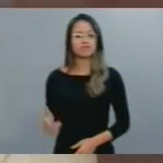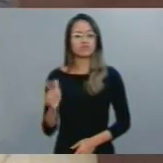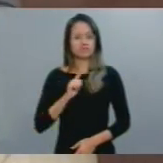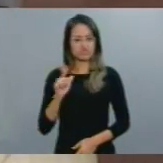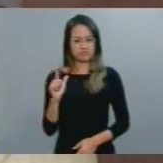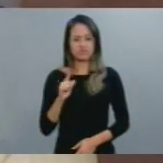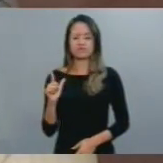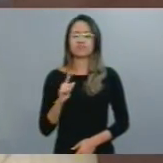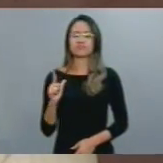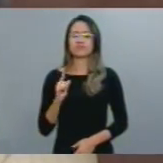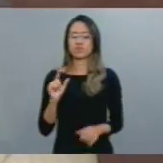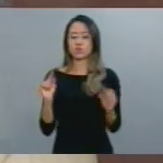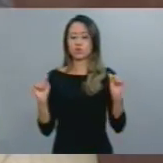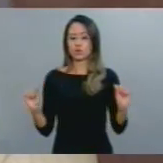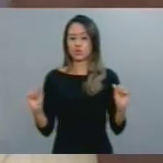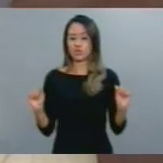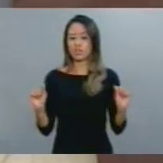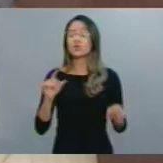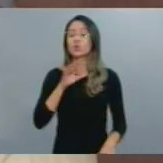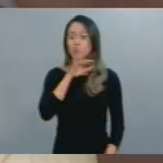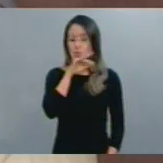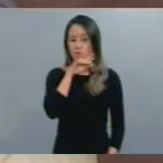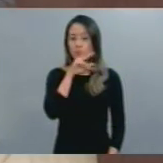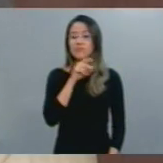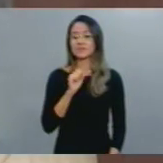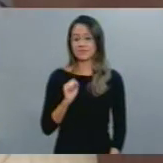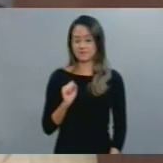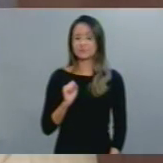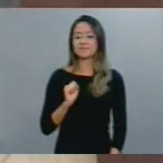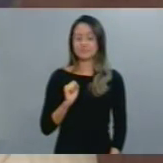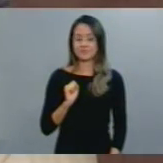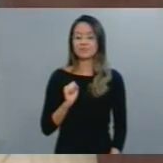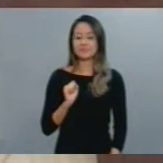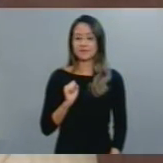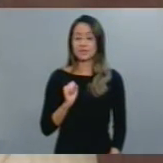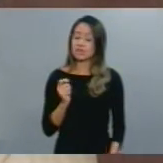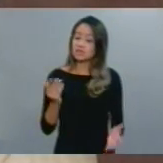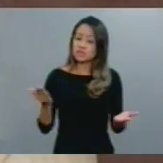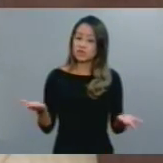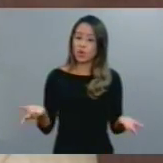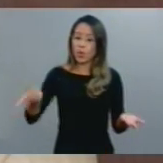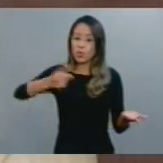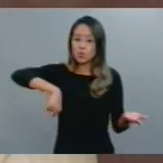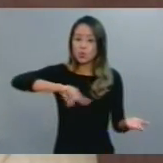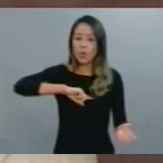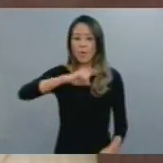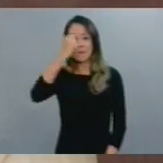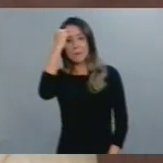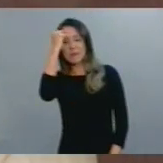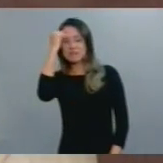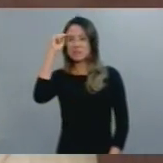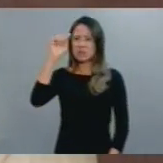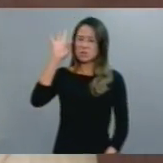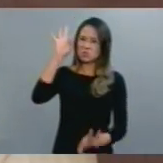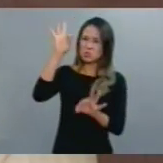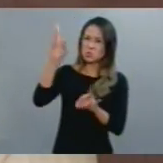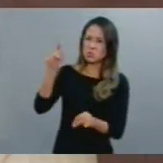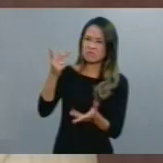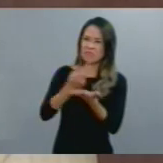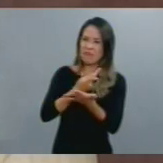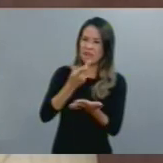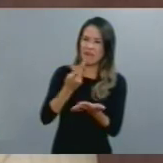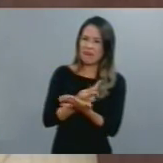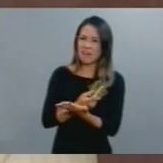estão desenvolvendo, isso é muito ruim também. Isso é muito ruim também, como, ao invés de fazerem uma